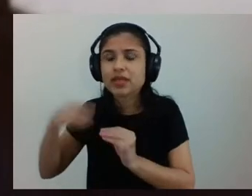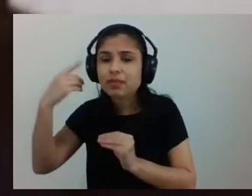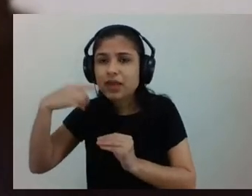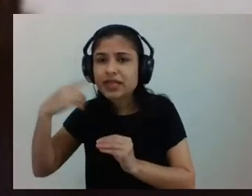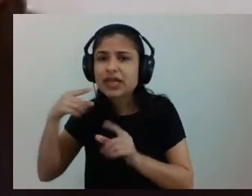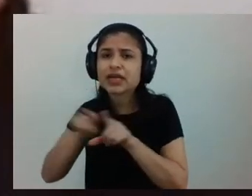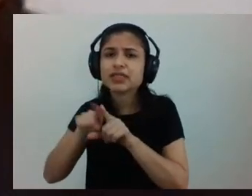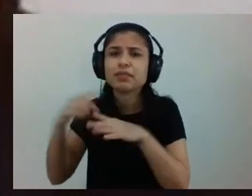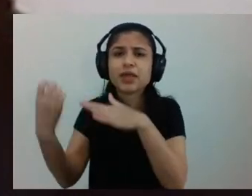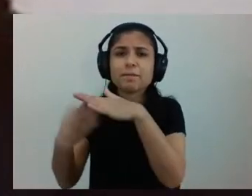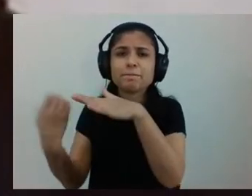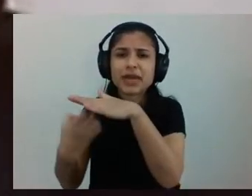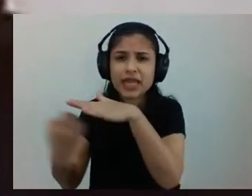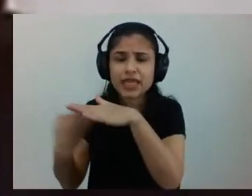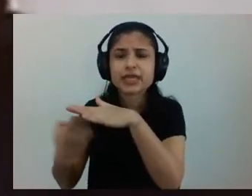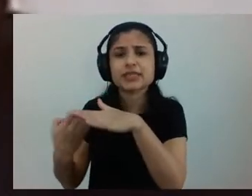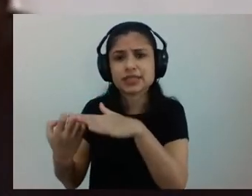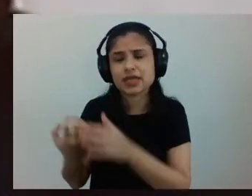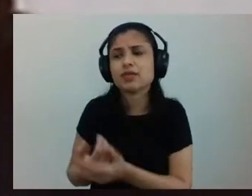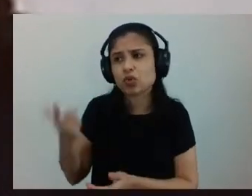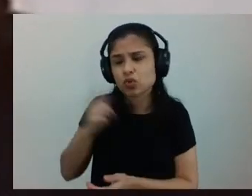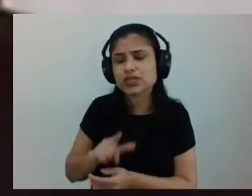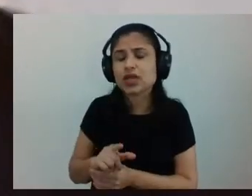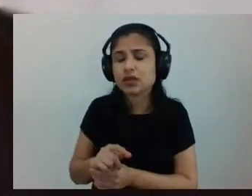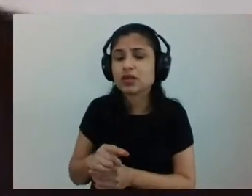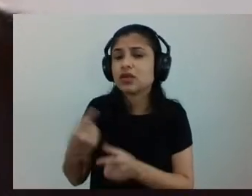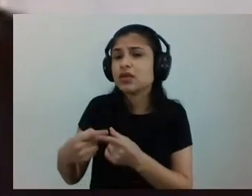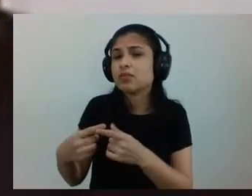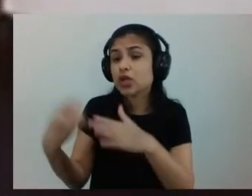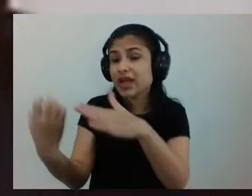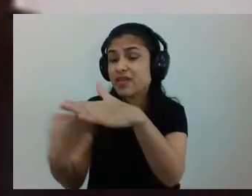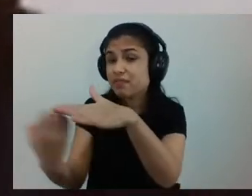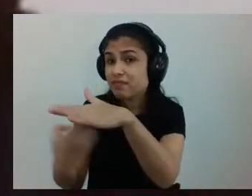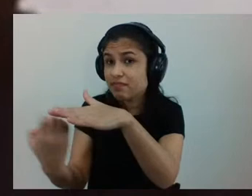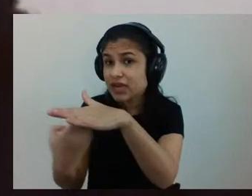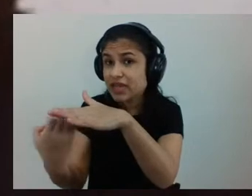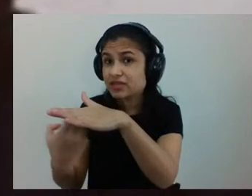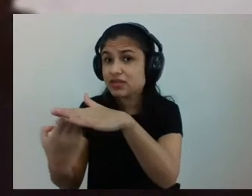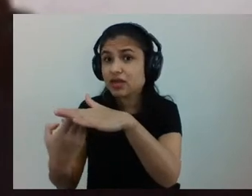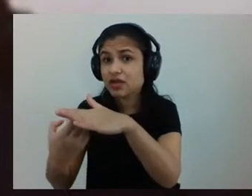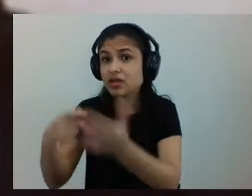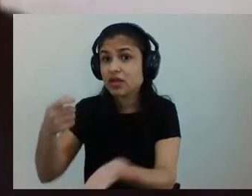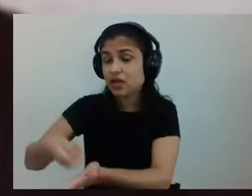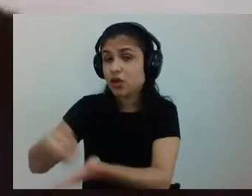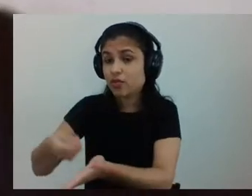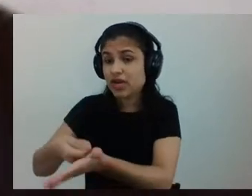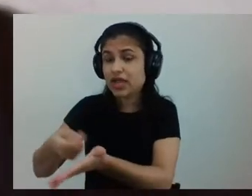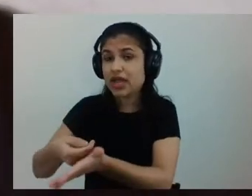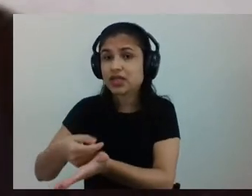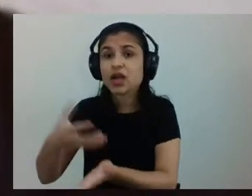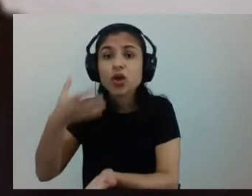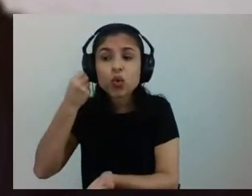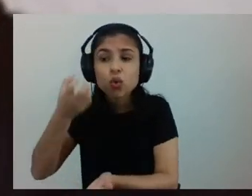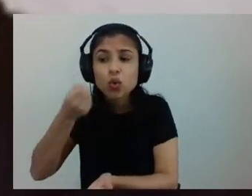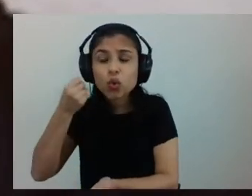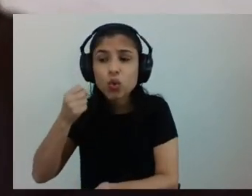Porque, como eu falei em algumas oportunidades, as empresas são obrigadas a gastar uma parte do lucro líquido